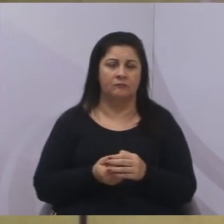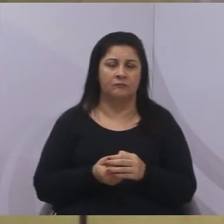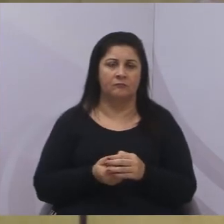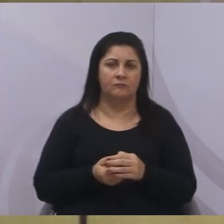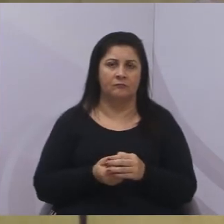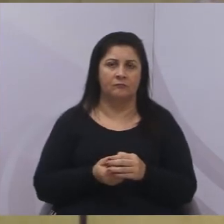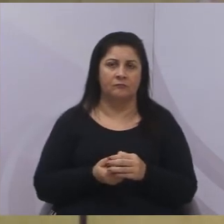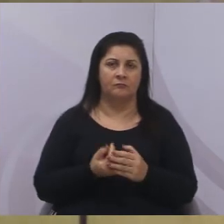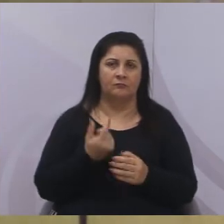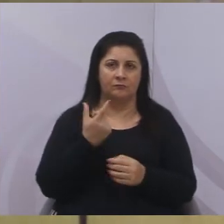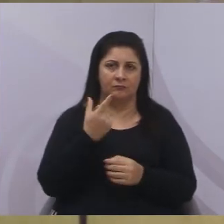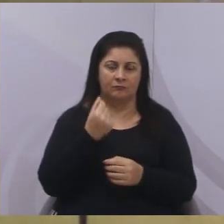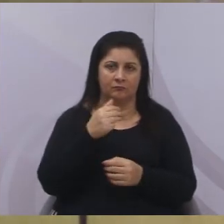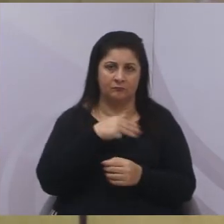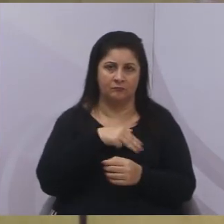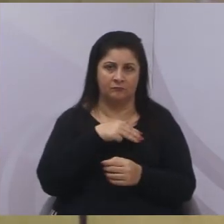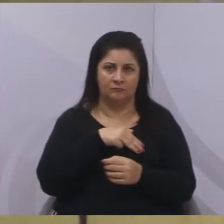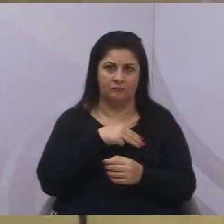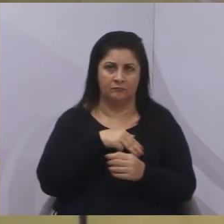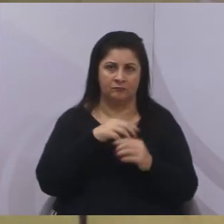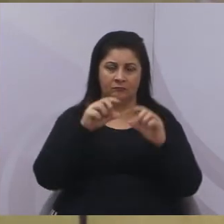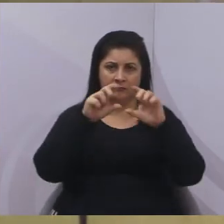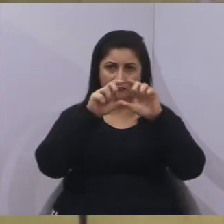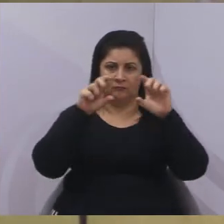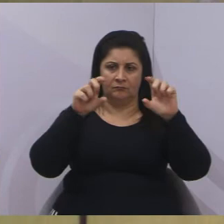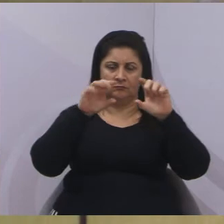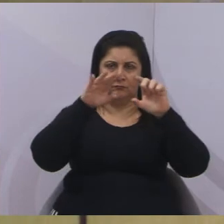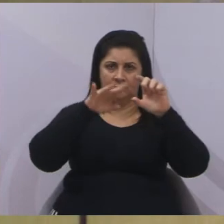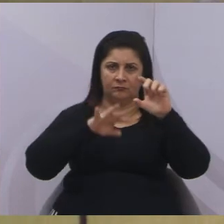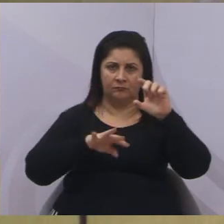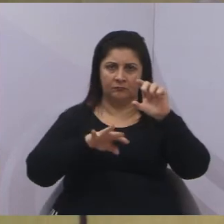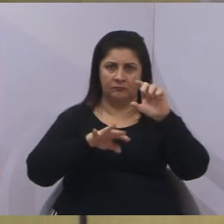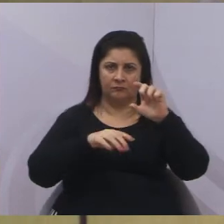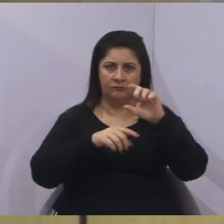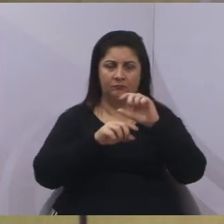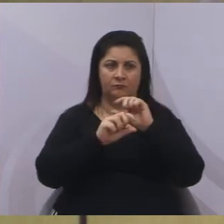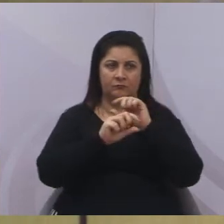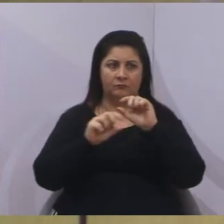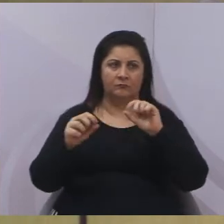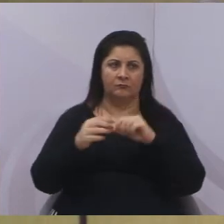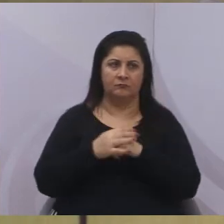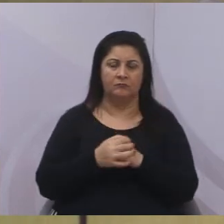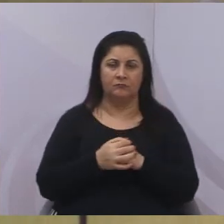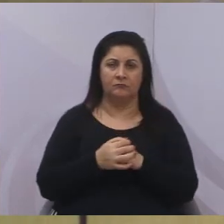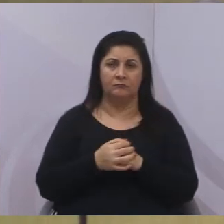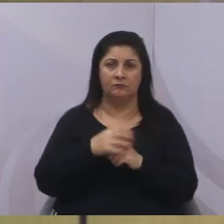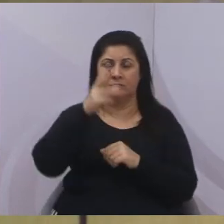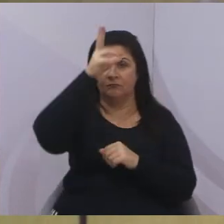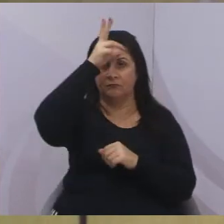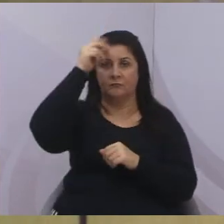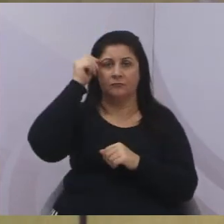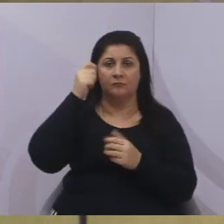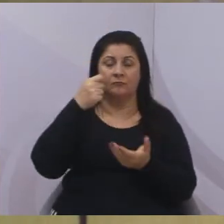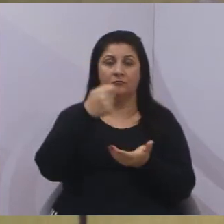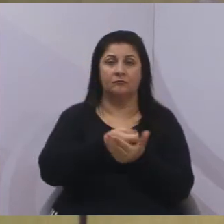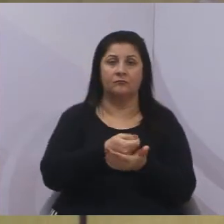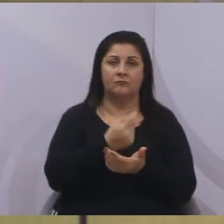folha? No último quadrinho, pessoal em encargo social de recurso próprio vem